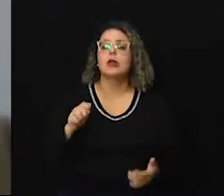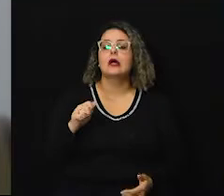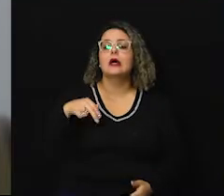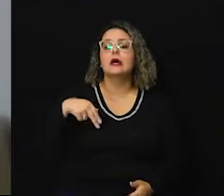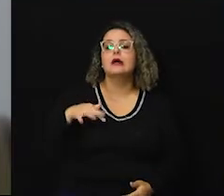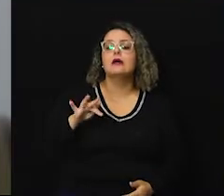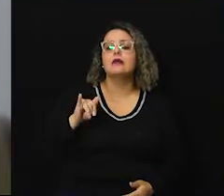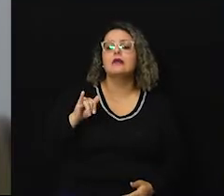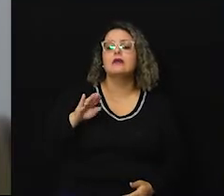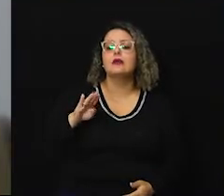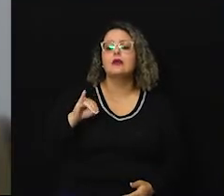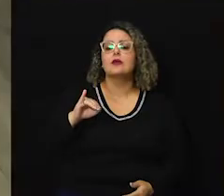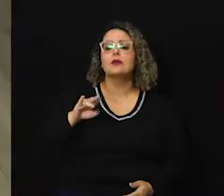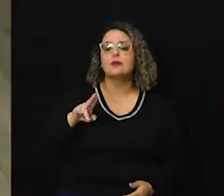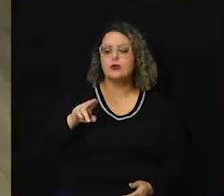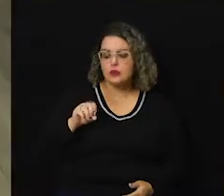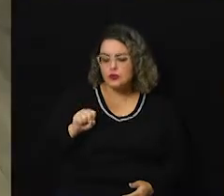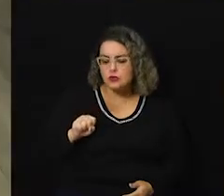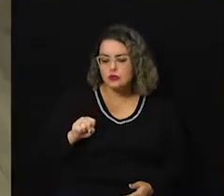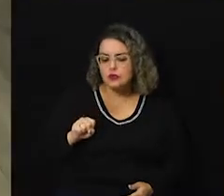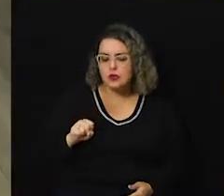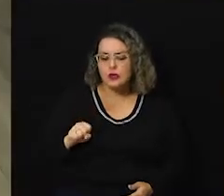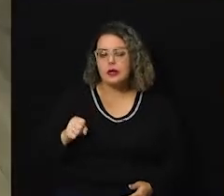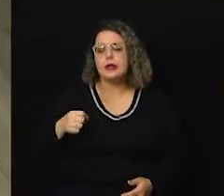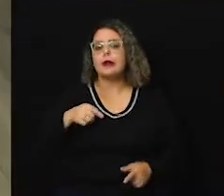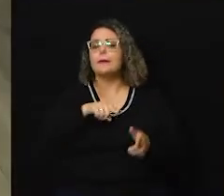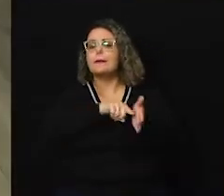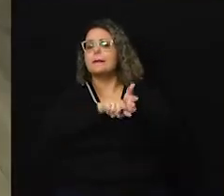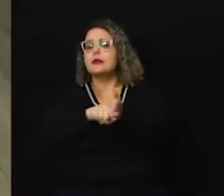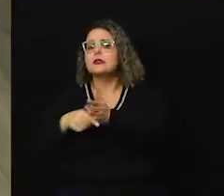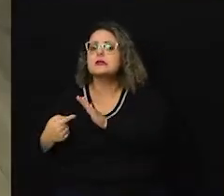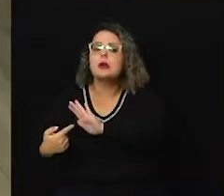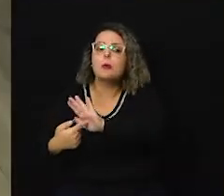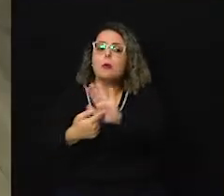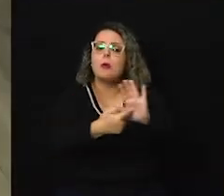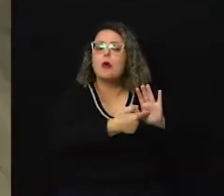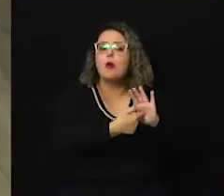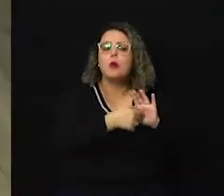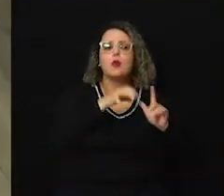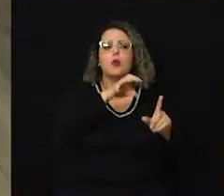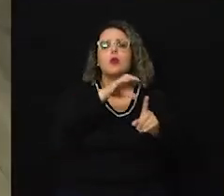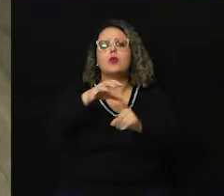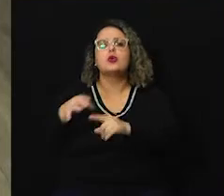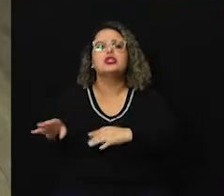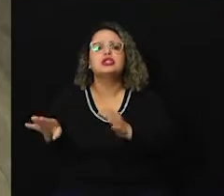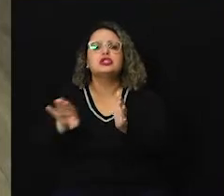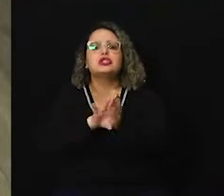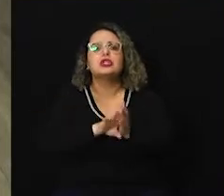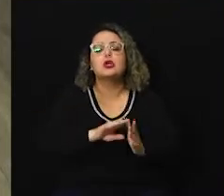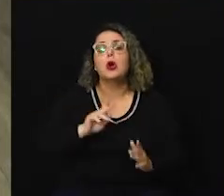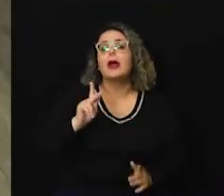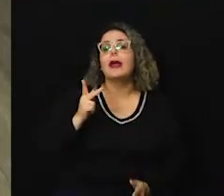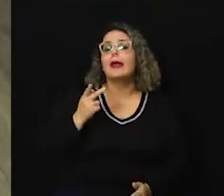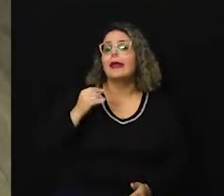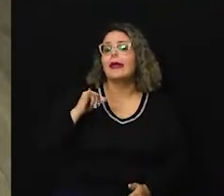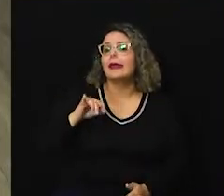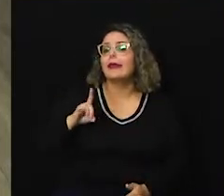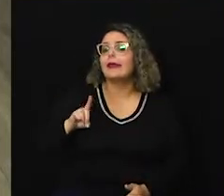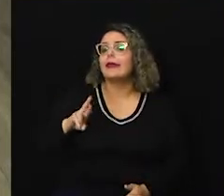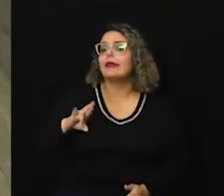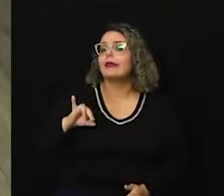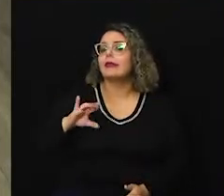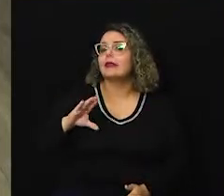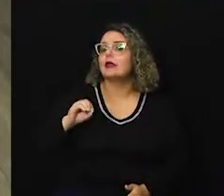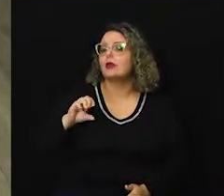João fibios que também a pesquisa mostra que esses impactos também chegaram a recursos hídricos como é que funciona essa